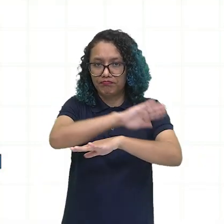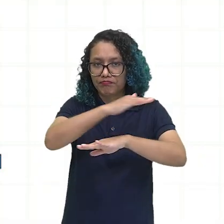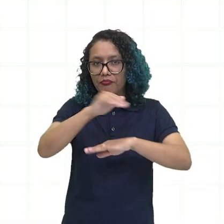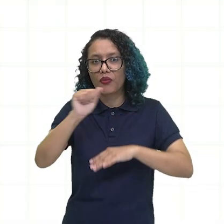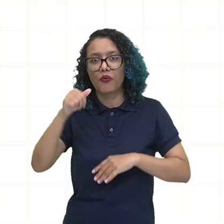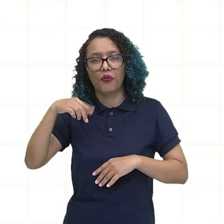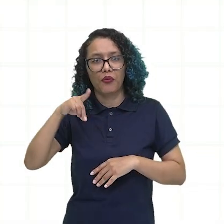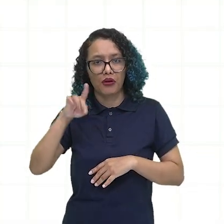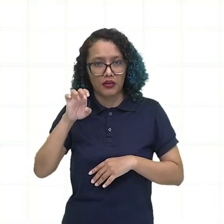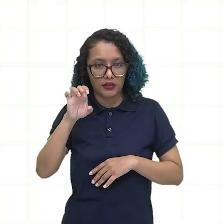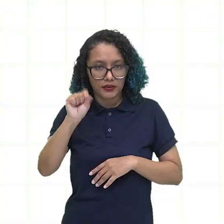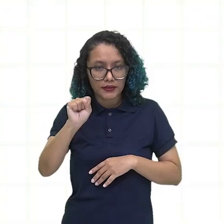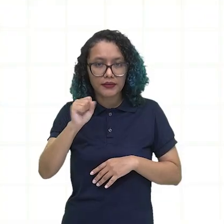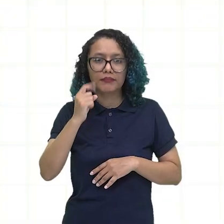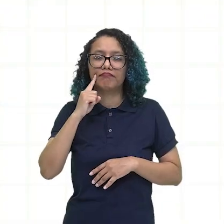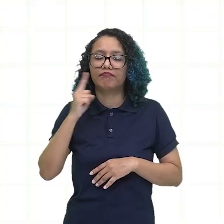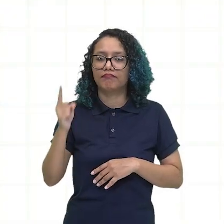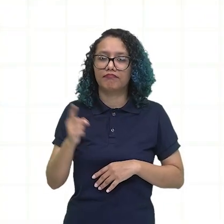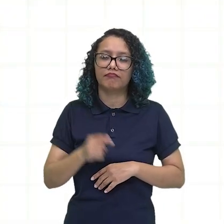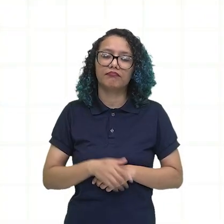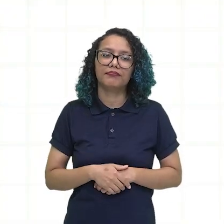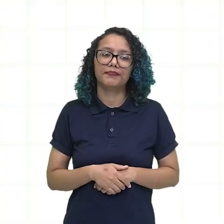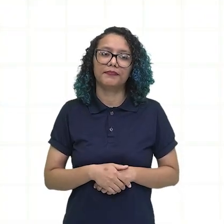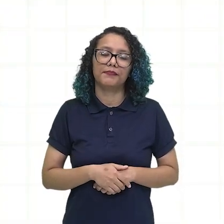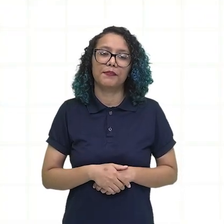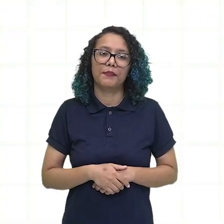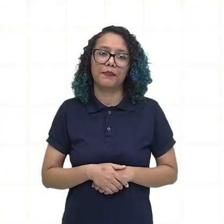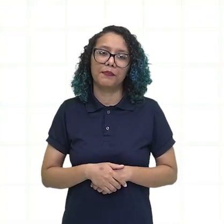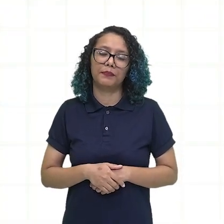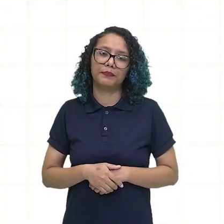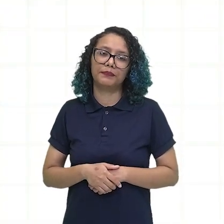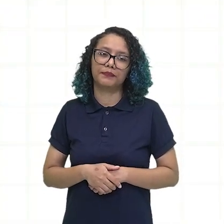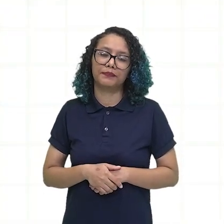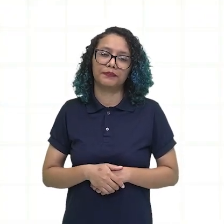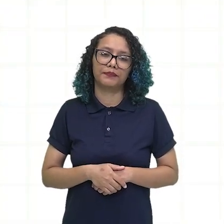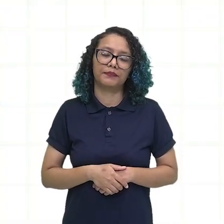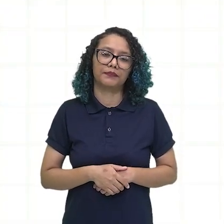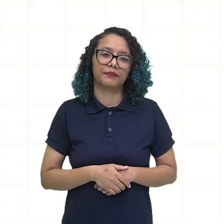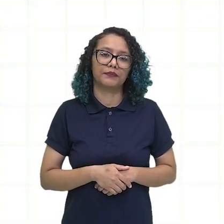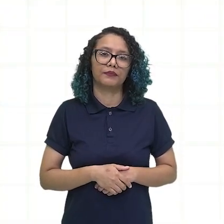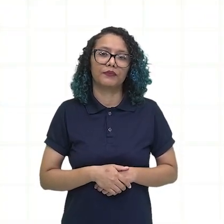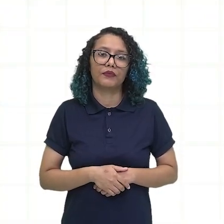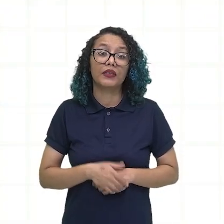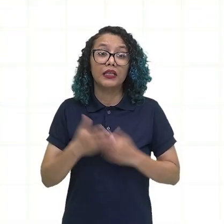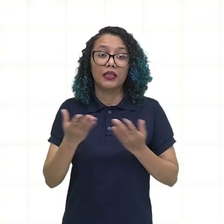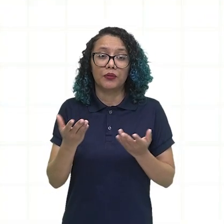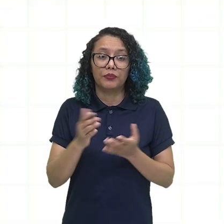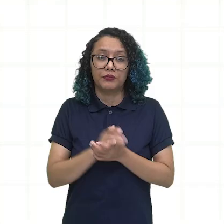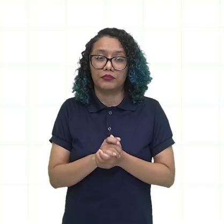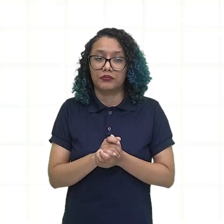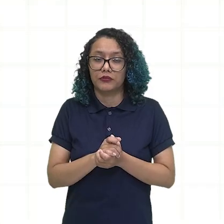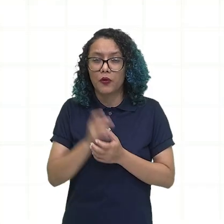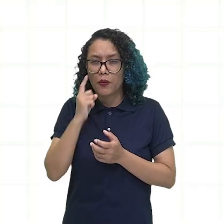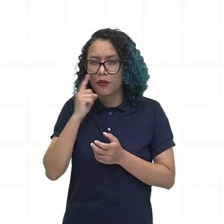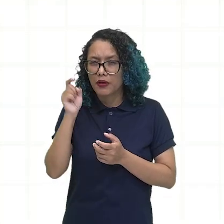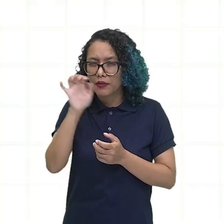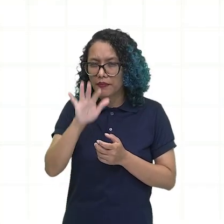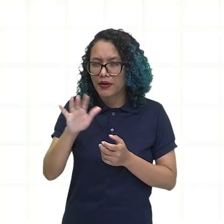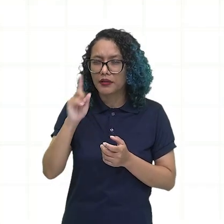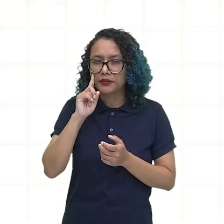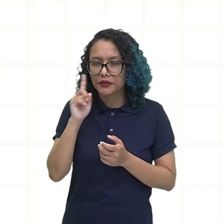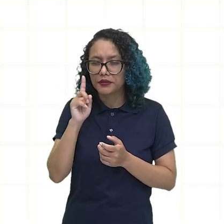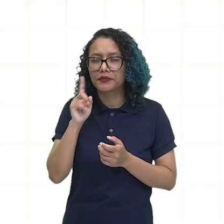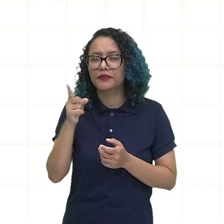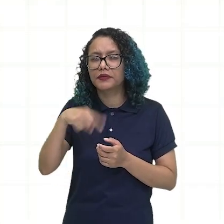Andes. Observem aqui. Quando nós olhamos essa imagem, você vai